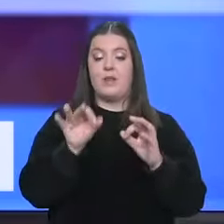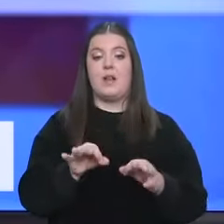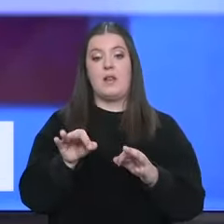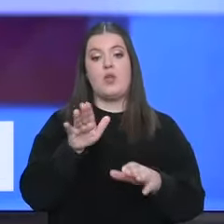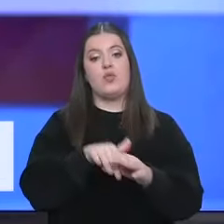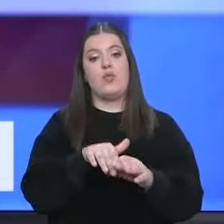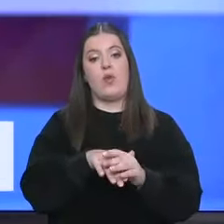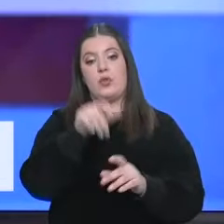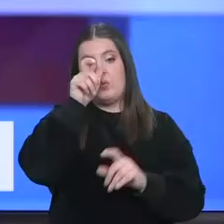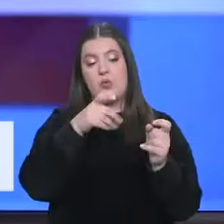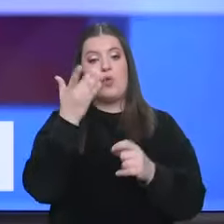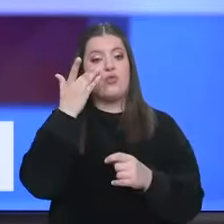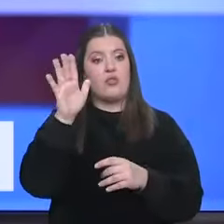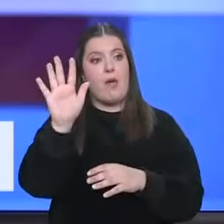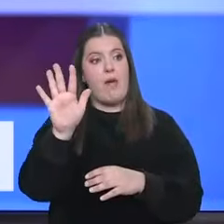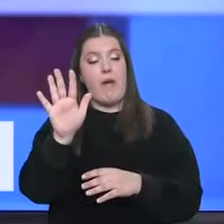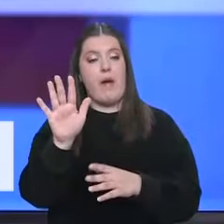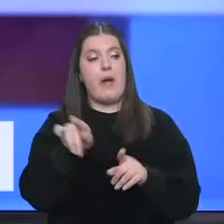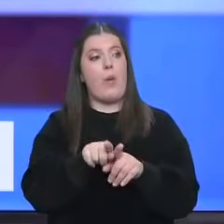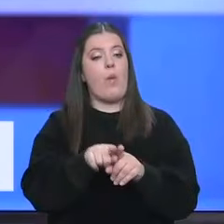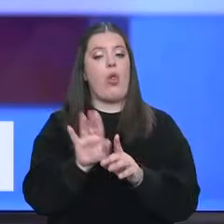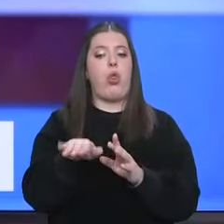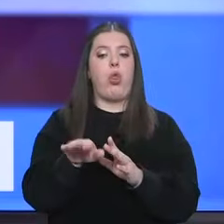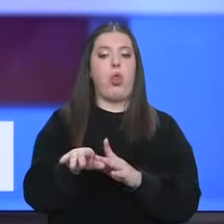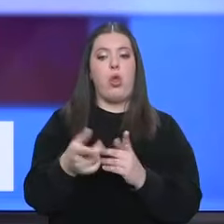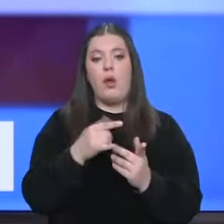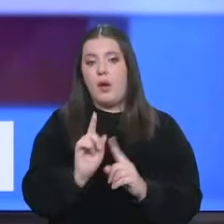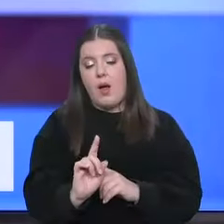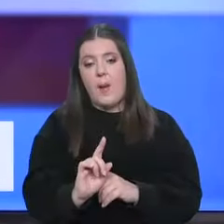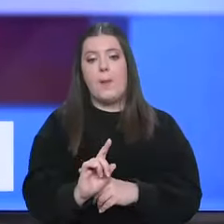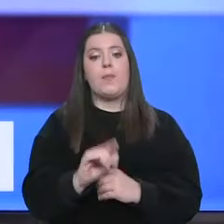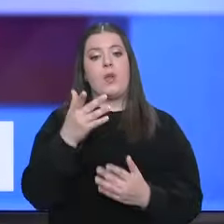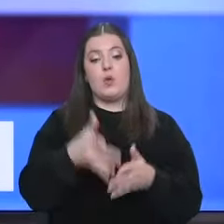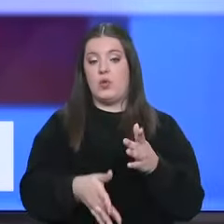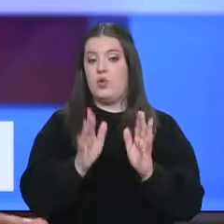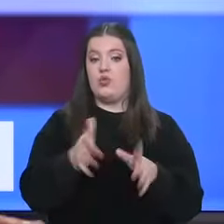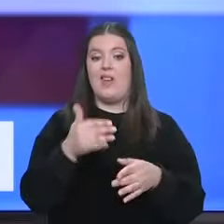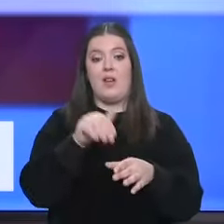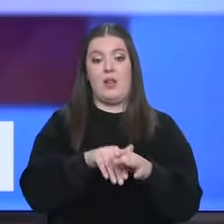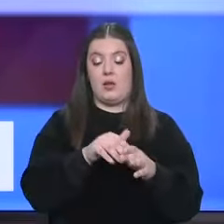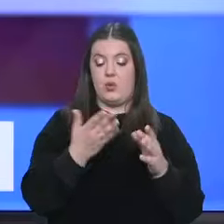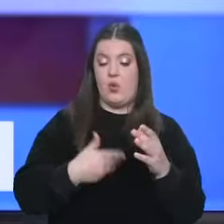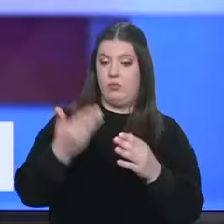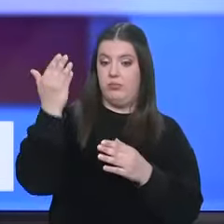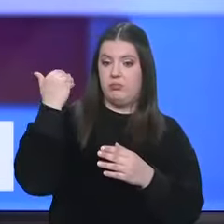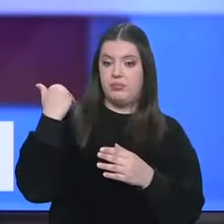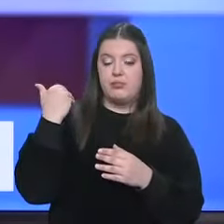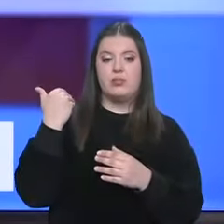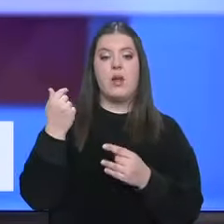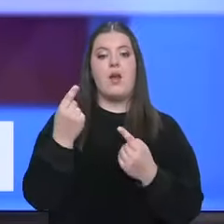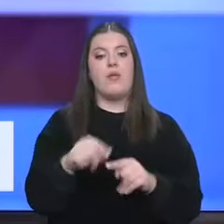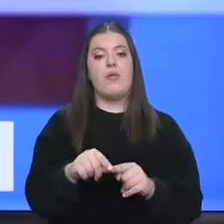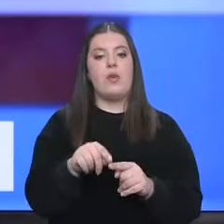votos dos nossos concidadãos no estrangeiro como se fossem votos de segunda já aconteceu na eleição anterior haver